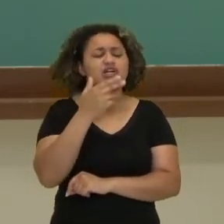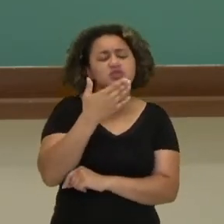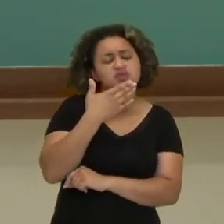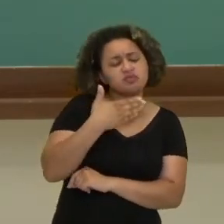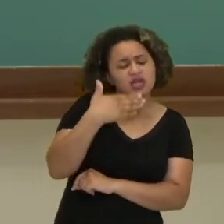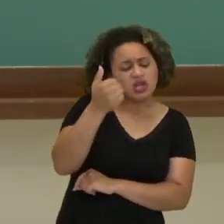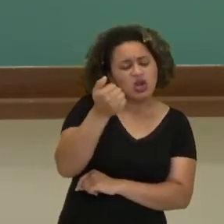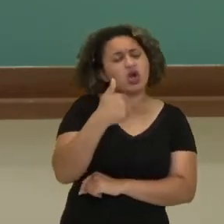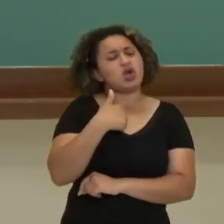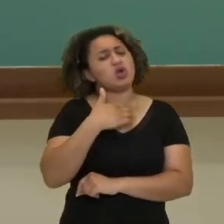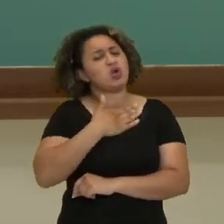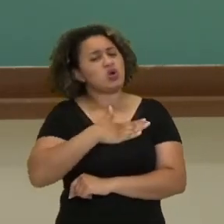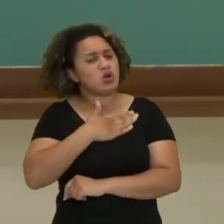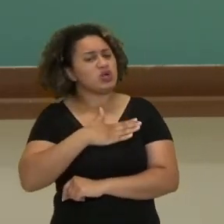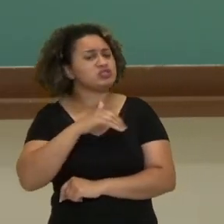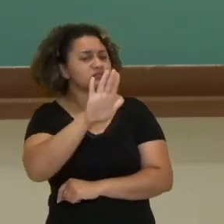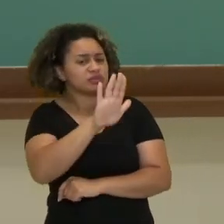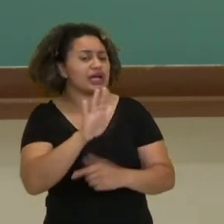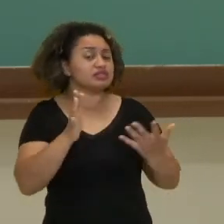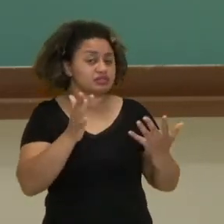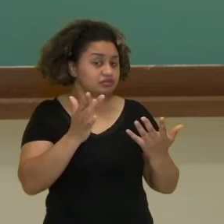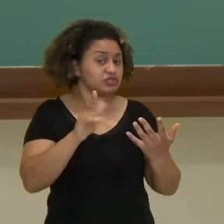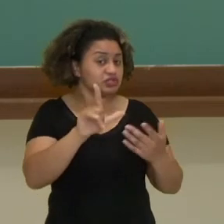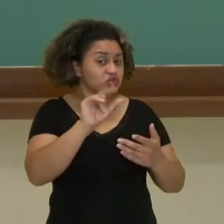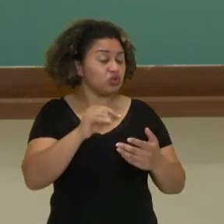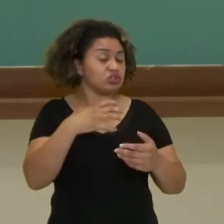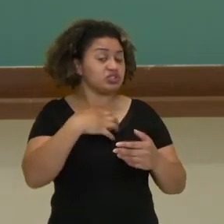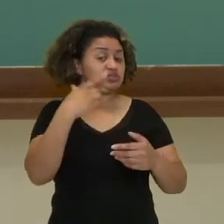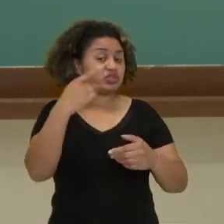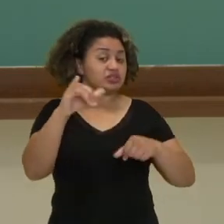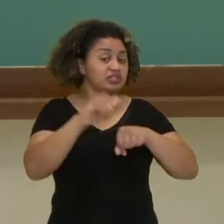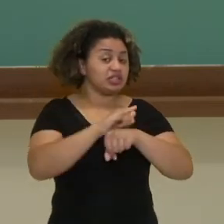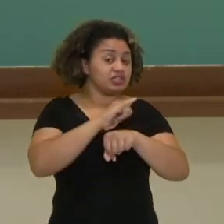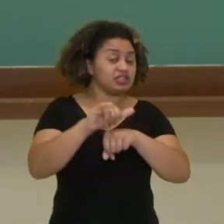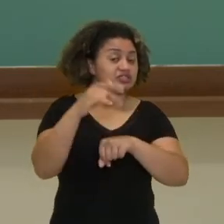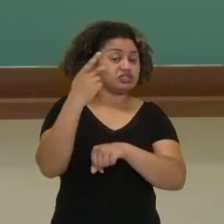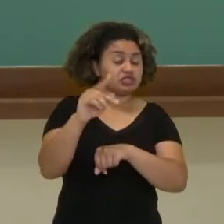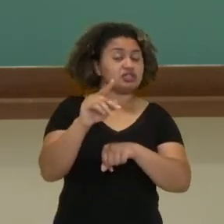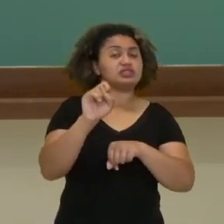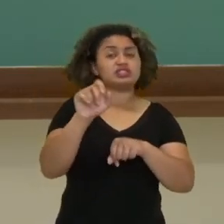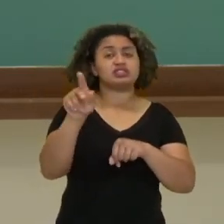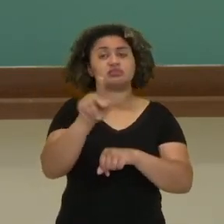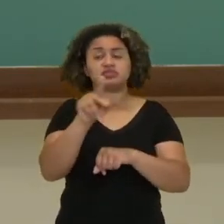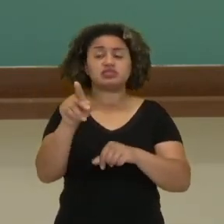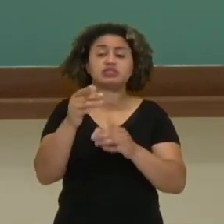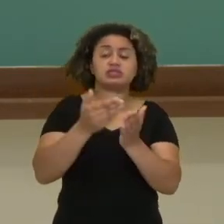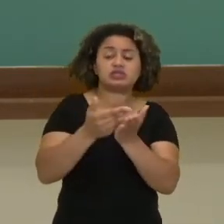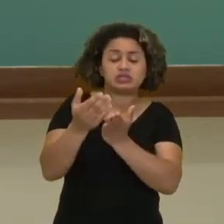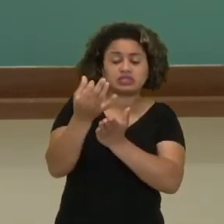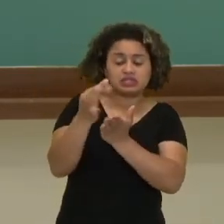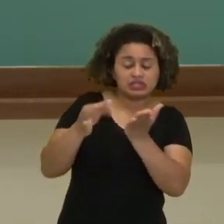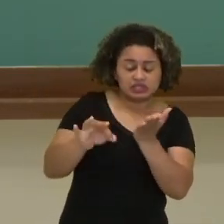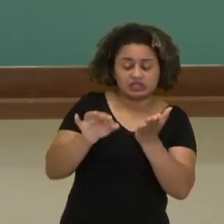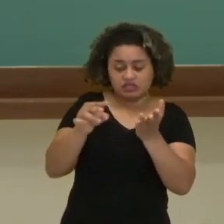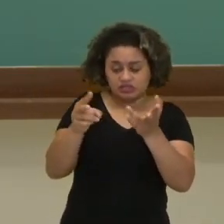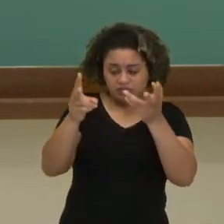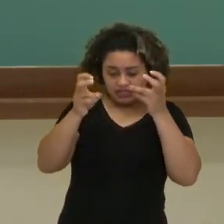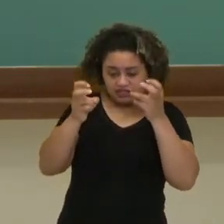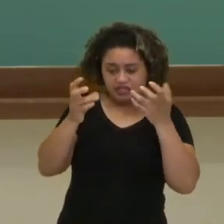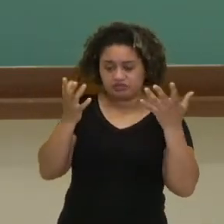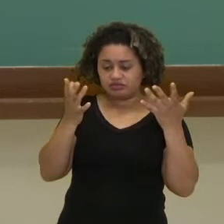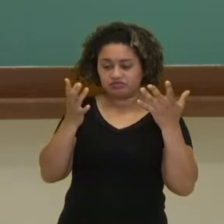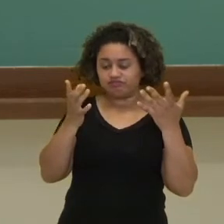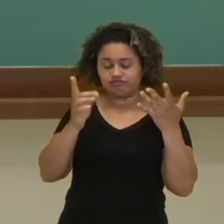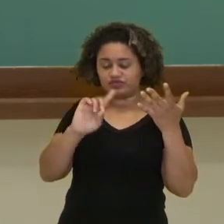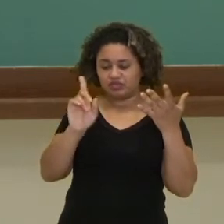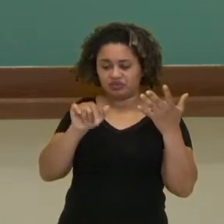que você mais tem facilidade, tá? Se de repente a professora começar a correção e você perceber que